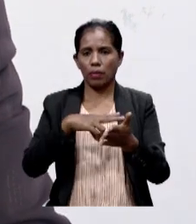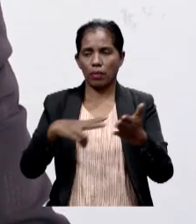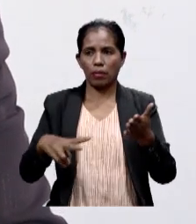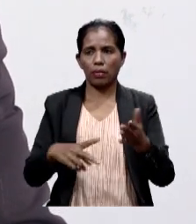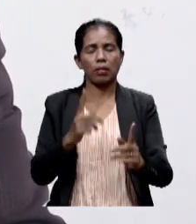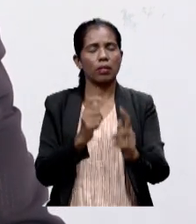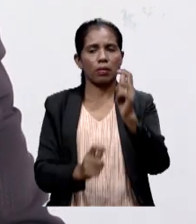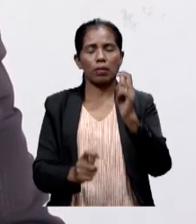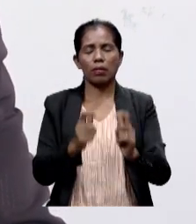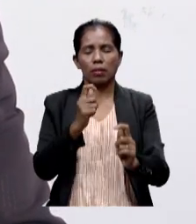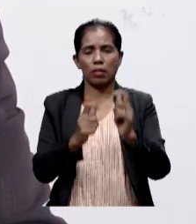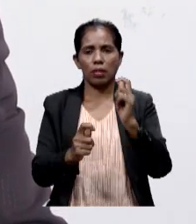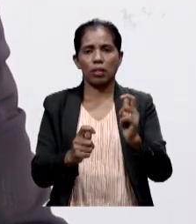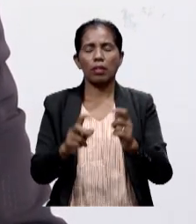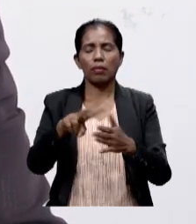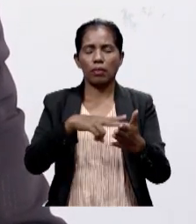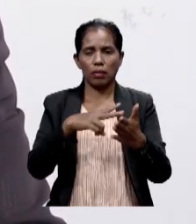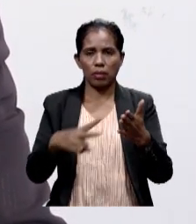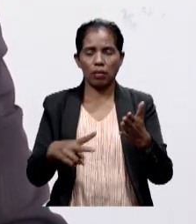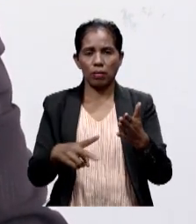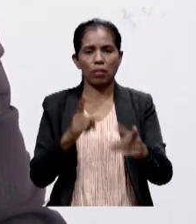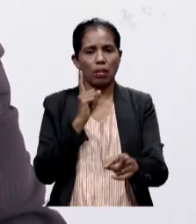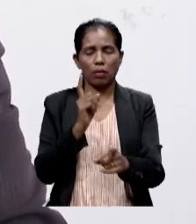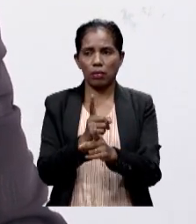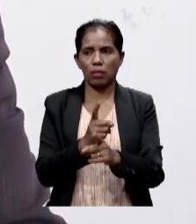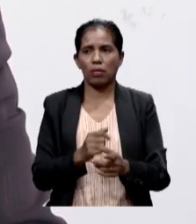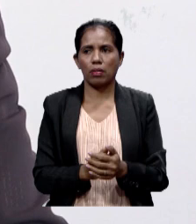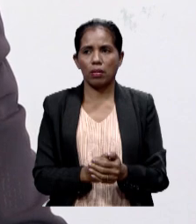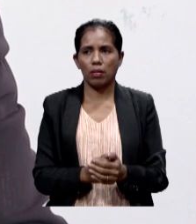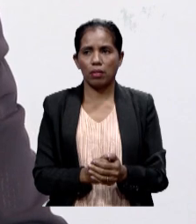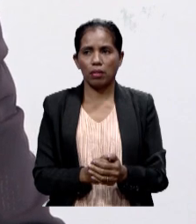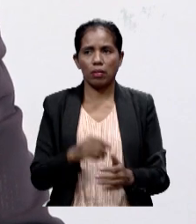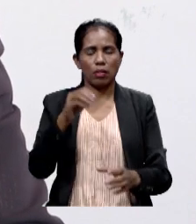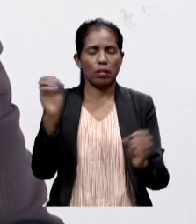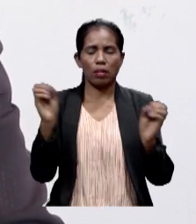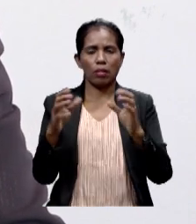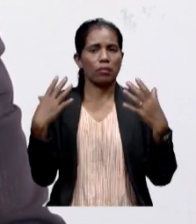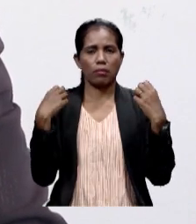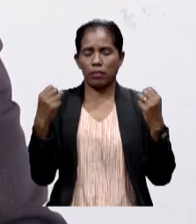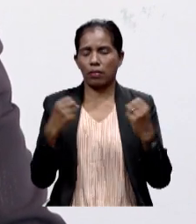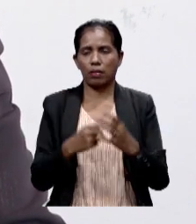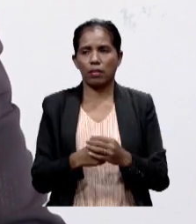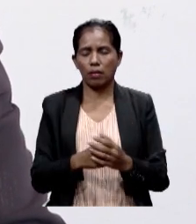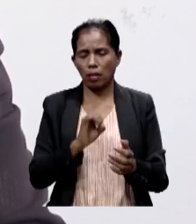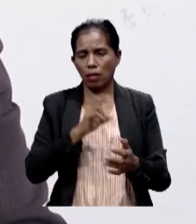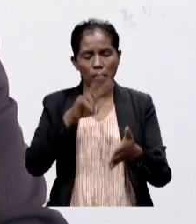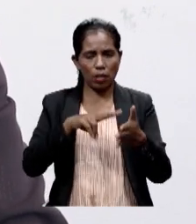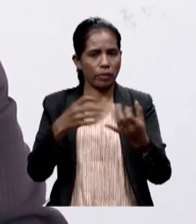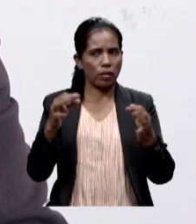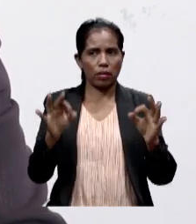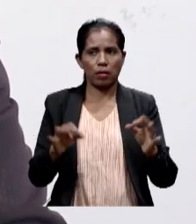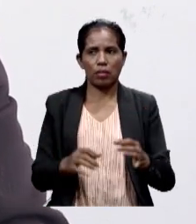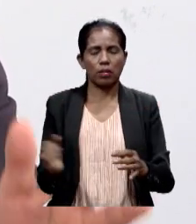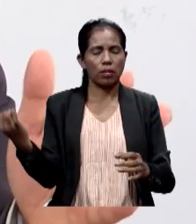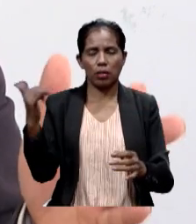Tribunal declara violação inconstitucional formal, né? Fundamentação, la fortida. Ao leite ou não? Tinha razão,